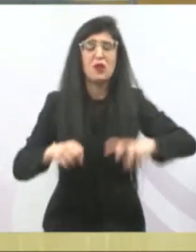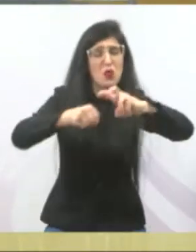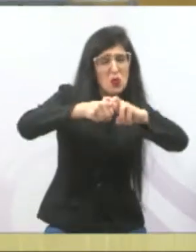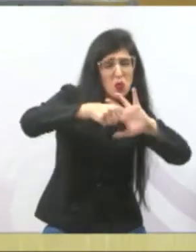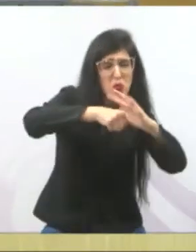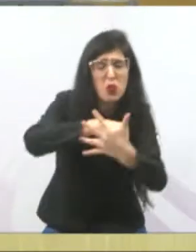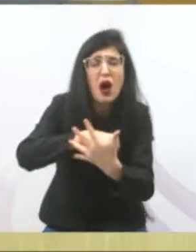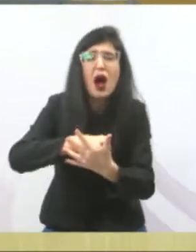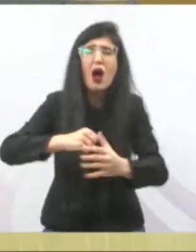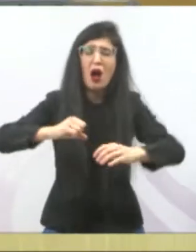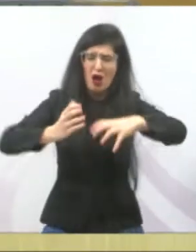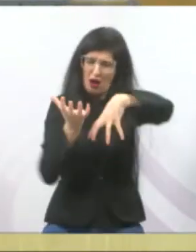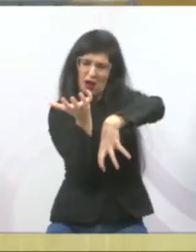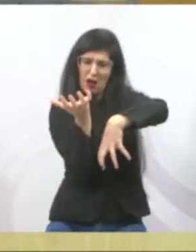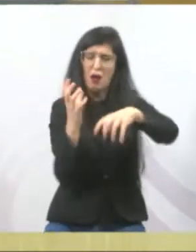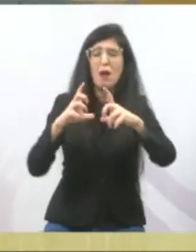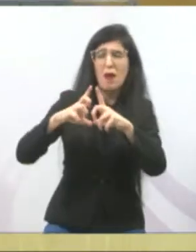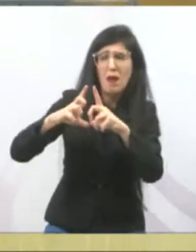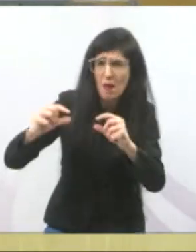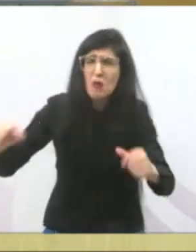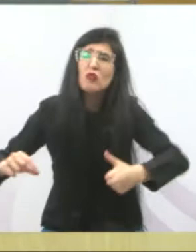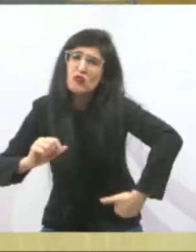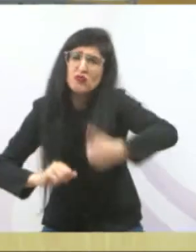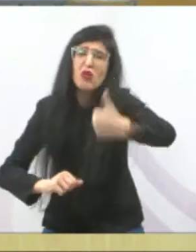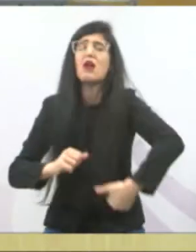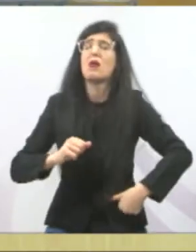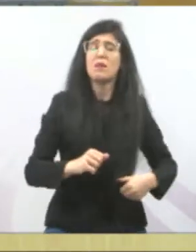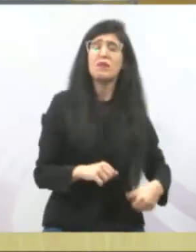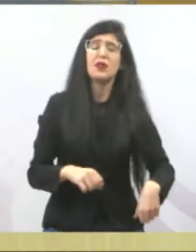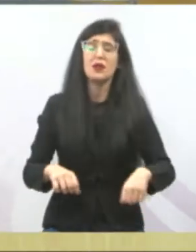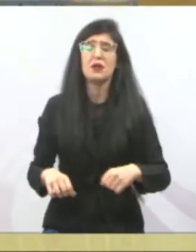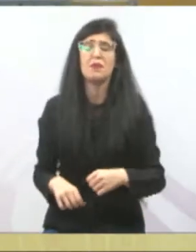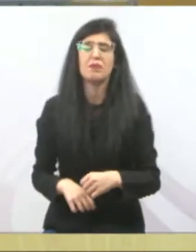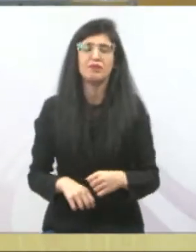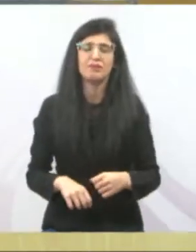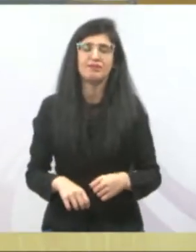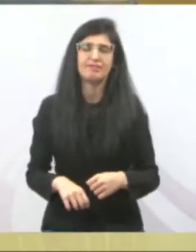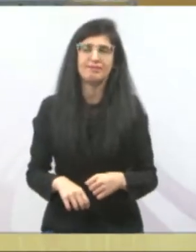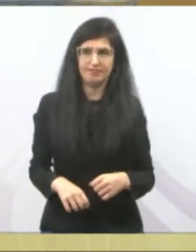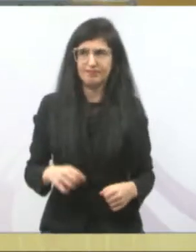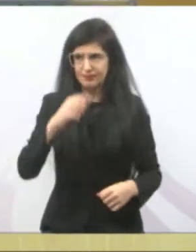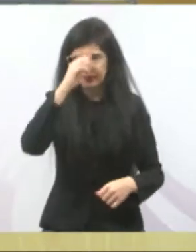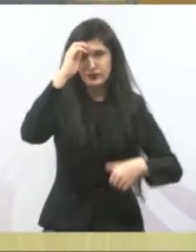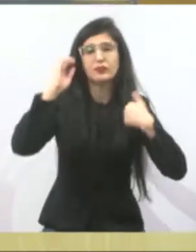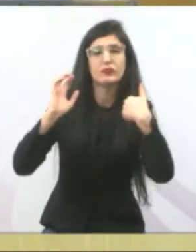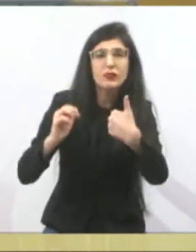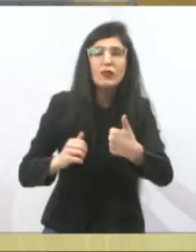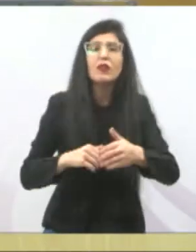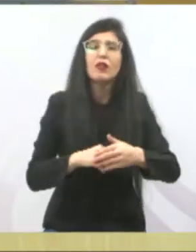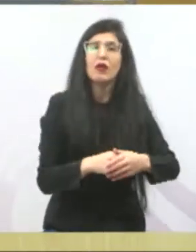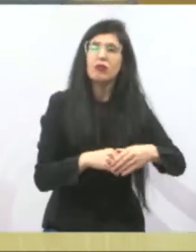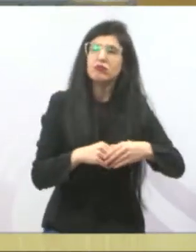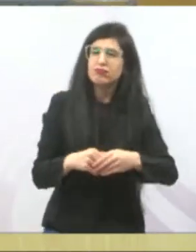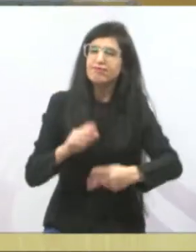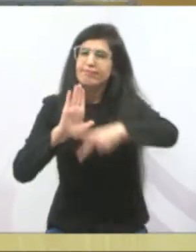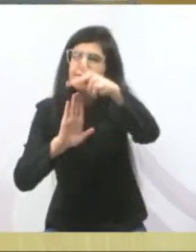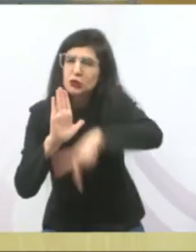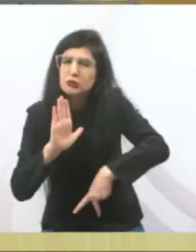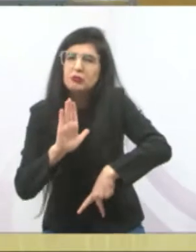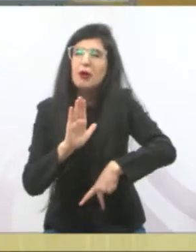quem rejeita a repreensão erra. Quem retém o ódio é de lábios mentirosos, e quem propaga